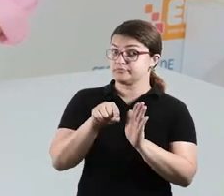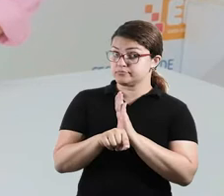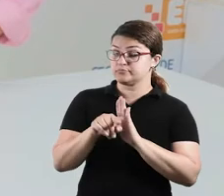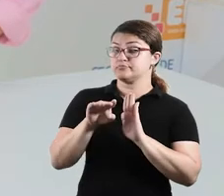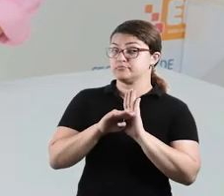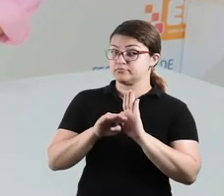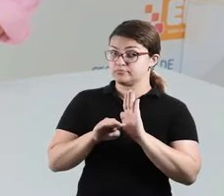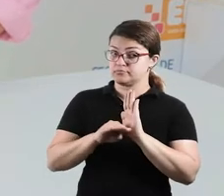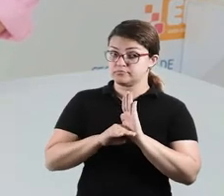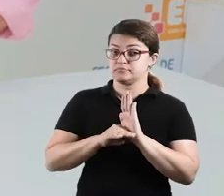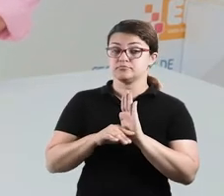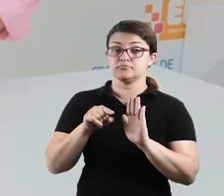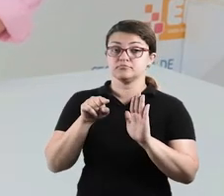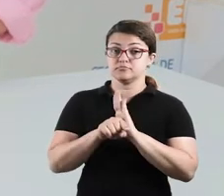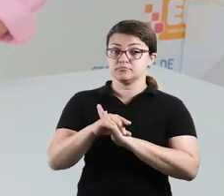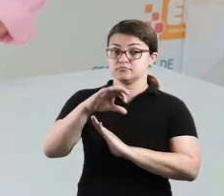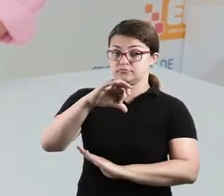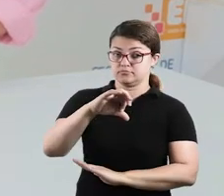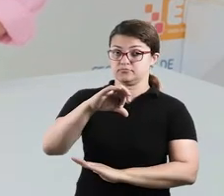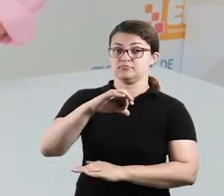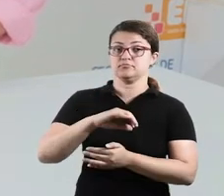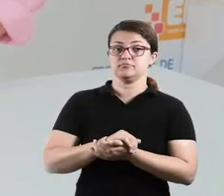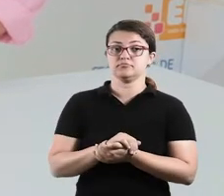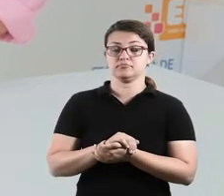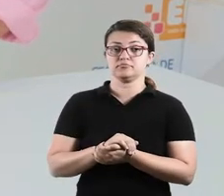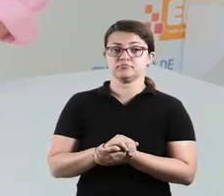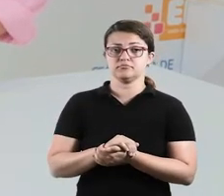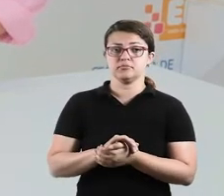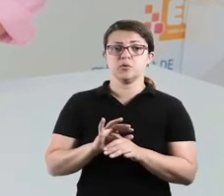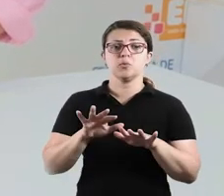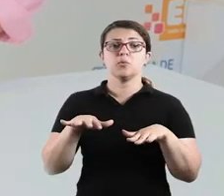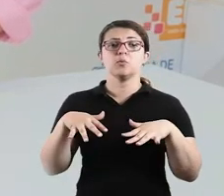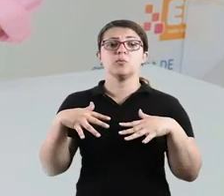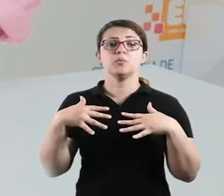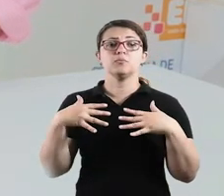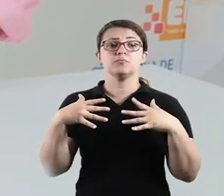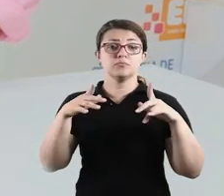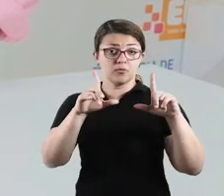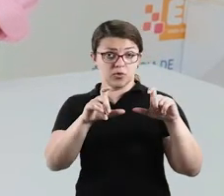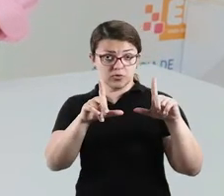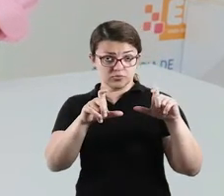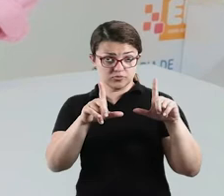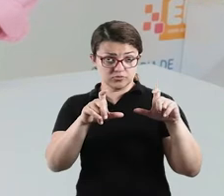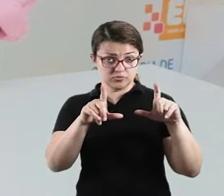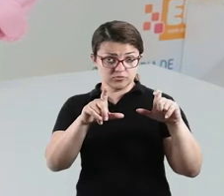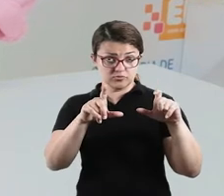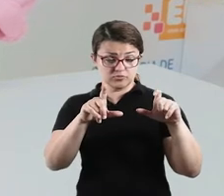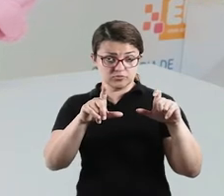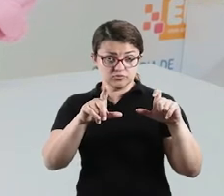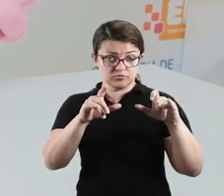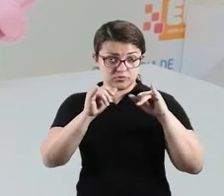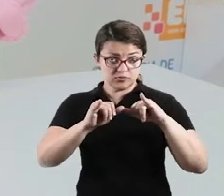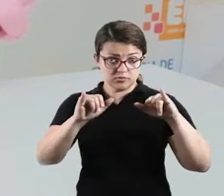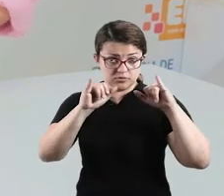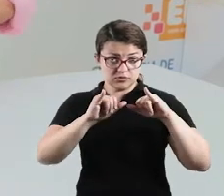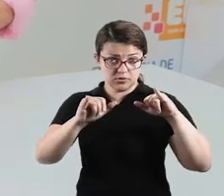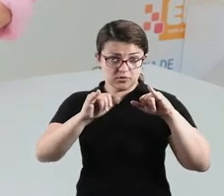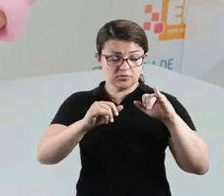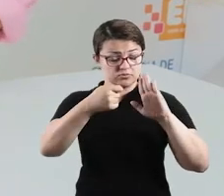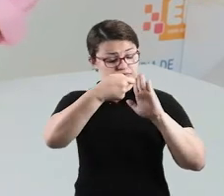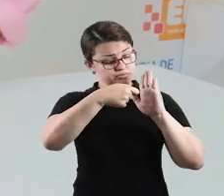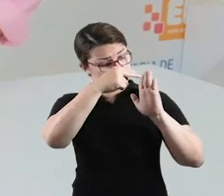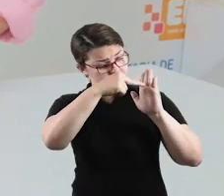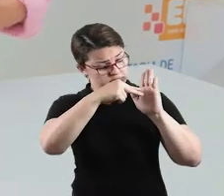Continuando as questões. Questão de número 9. A função da foto na notícia lida